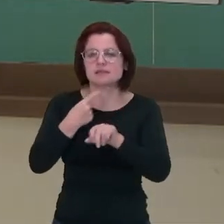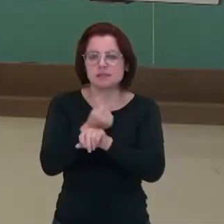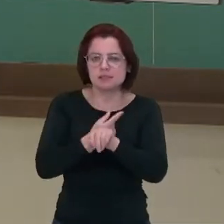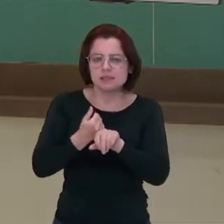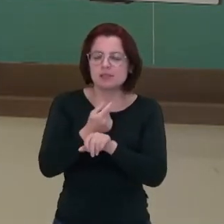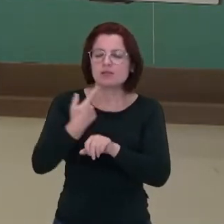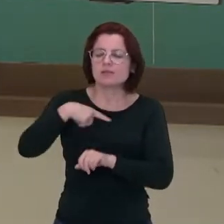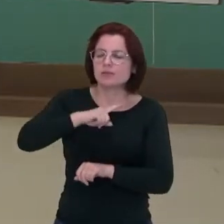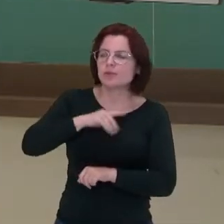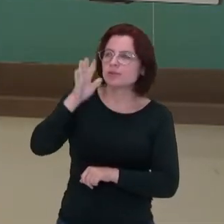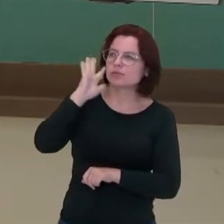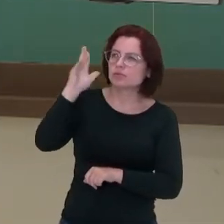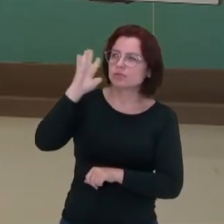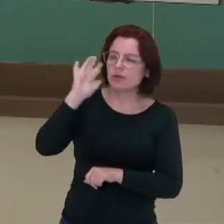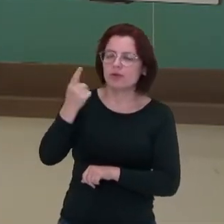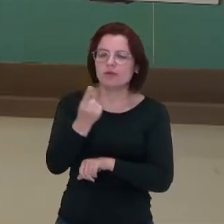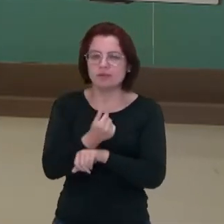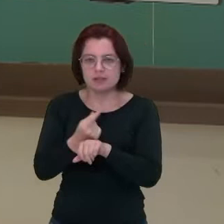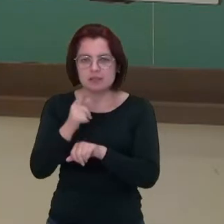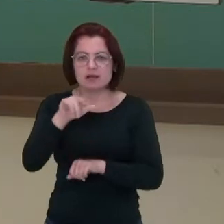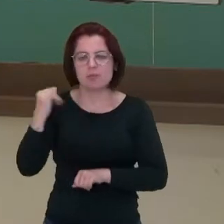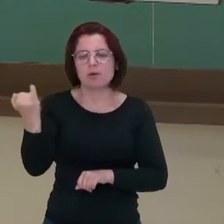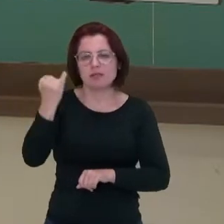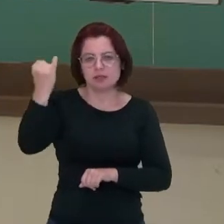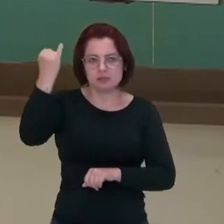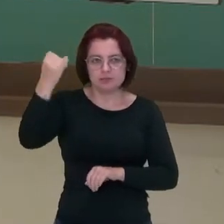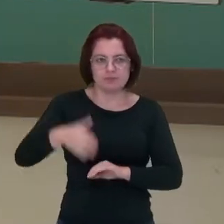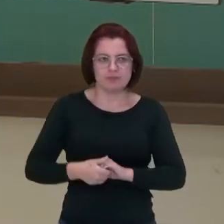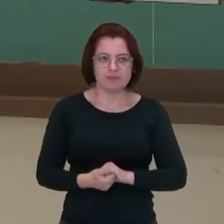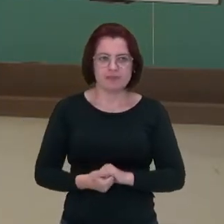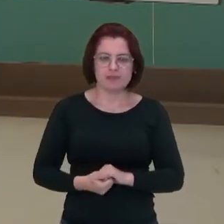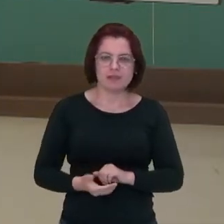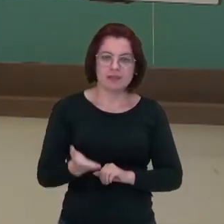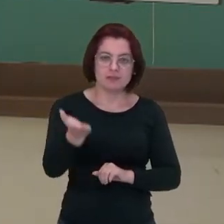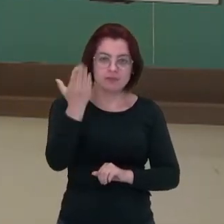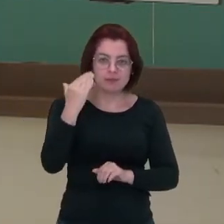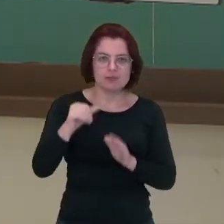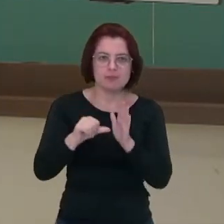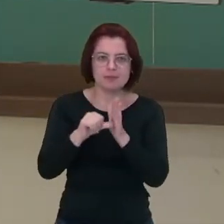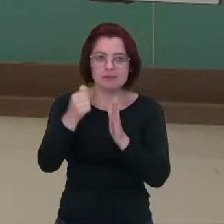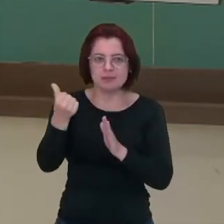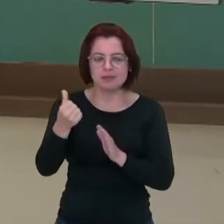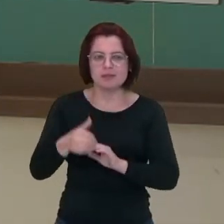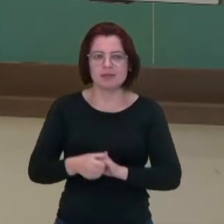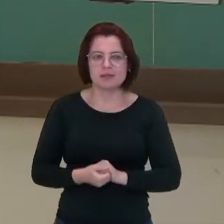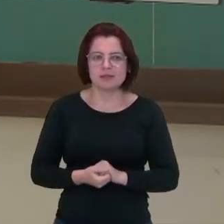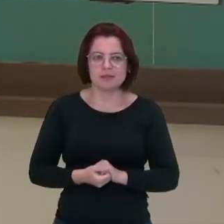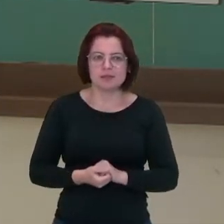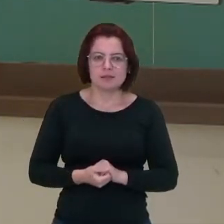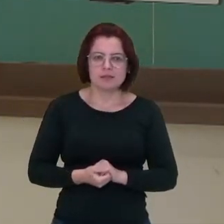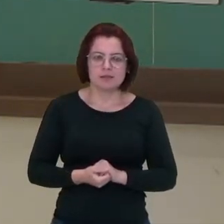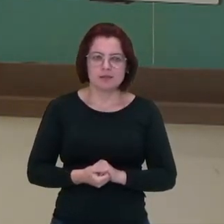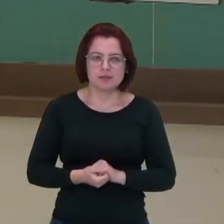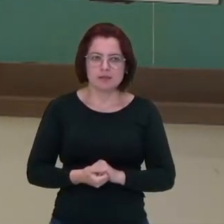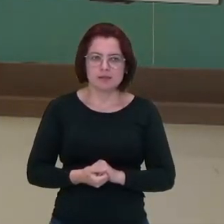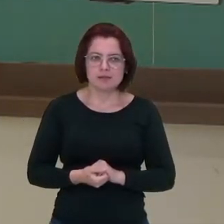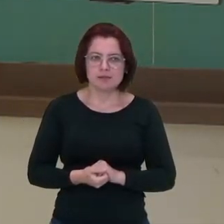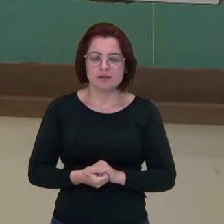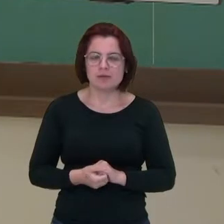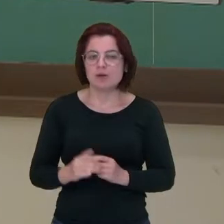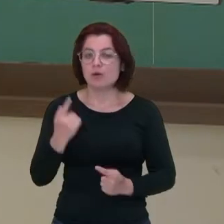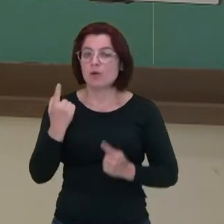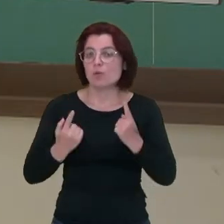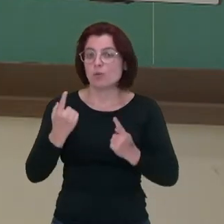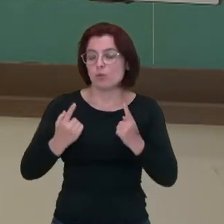nossos sonhos financeiros, que são bastante importantes. Agora vamos com a nossa primeira questão aí, porque depende do ponto